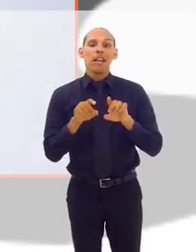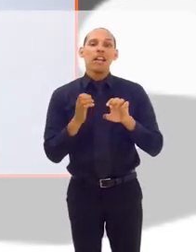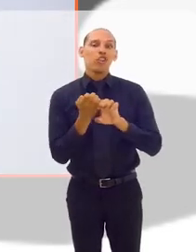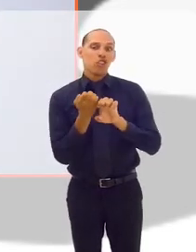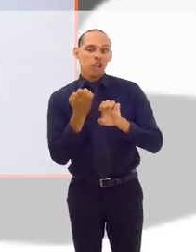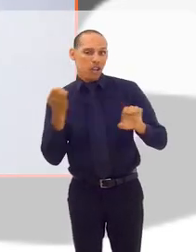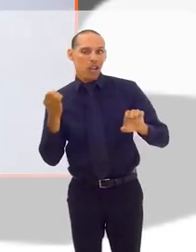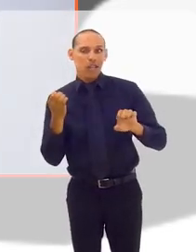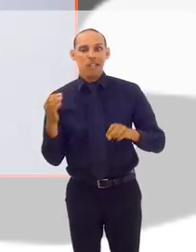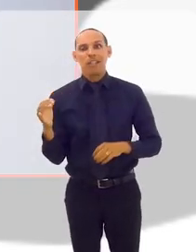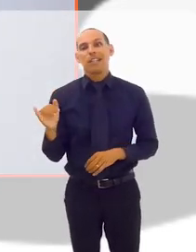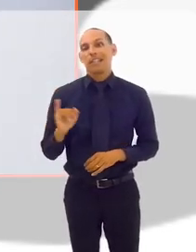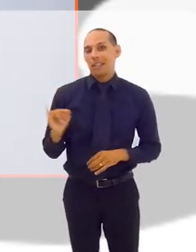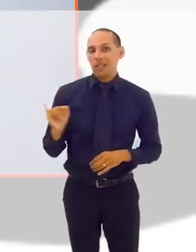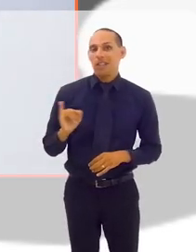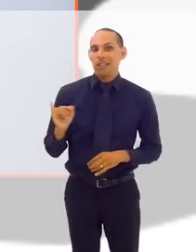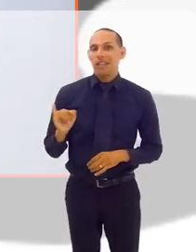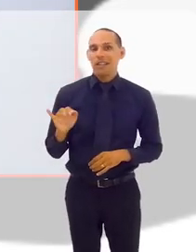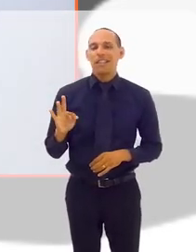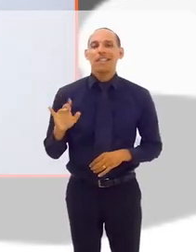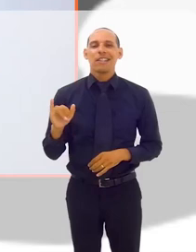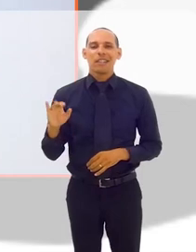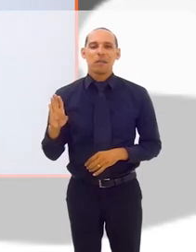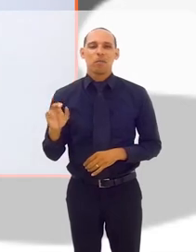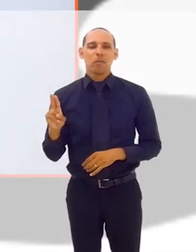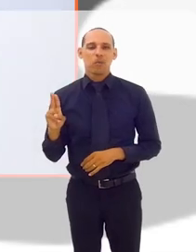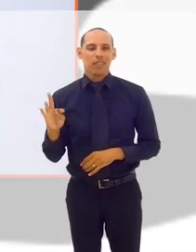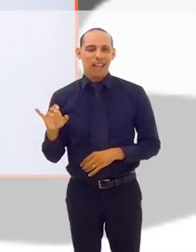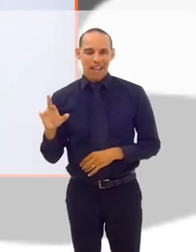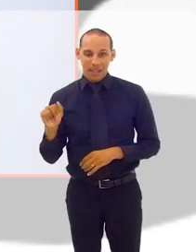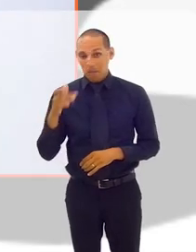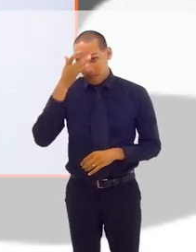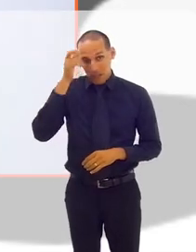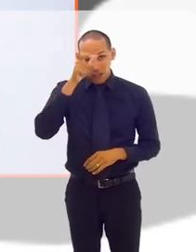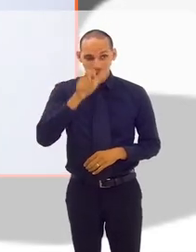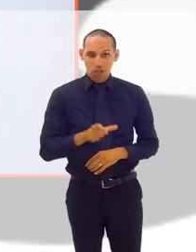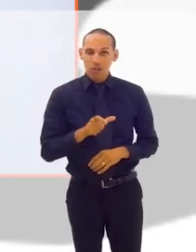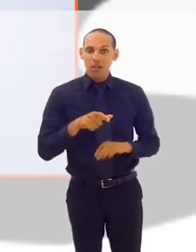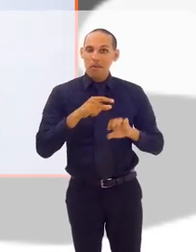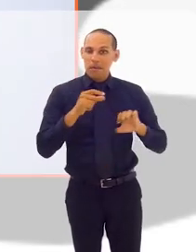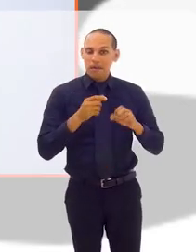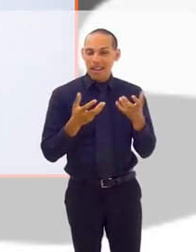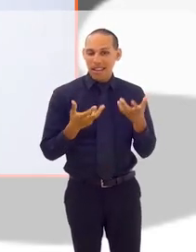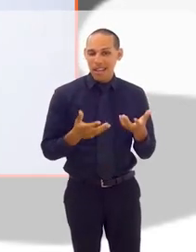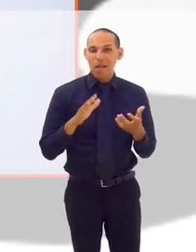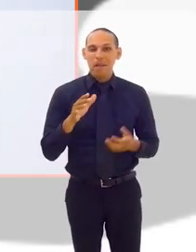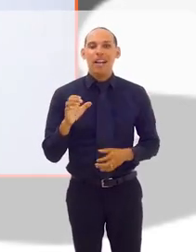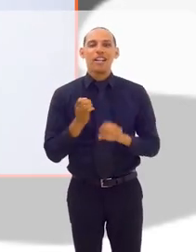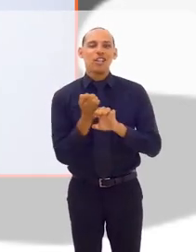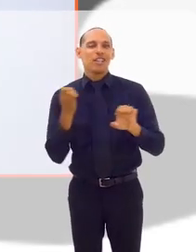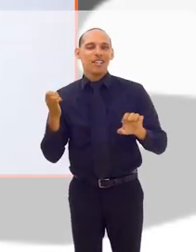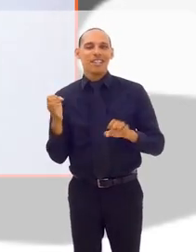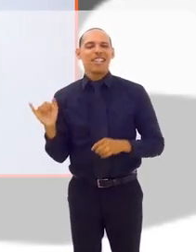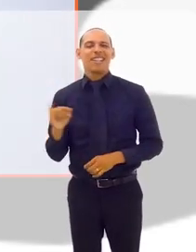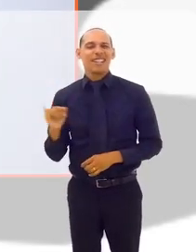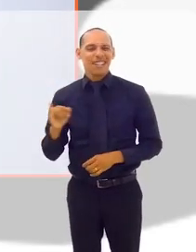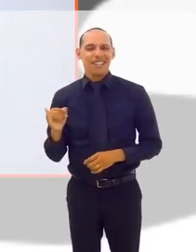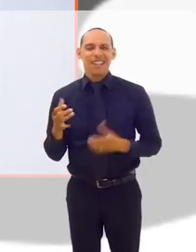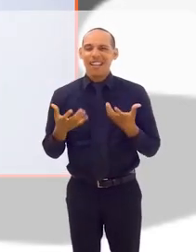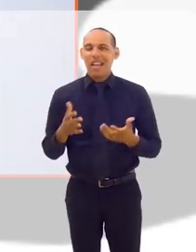engenharia tributária, porque a pessoa que quer ser empresário e não fizer uma engenharia tributária, ele